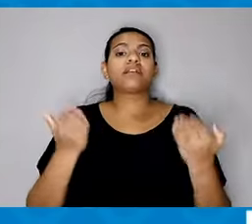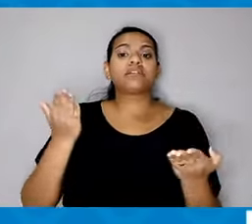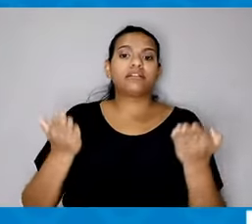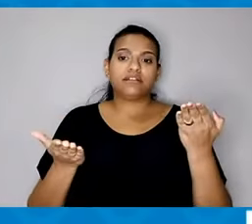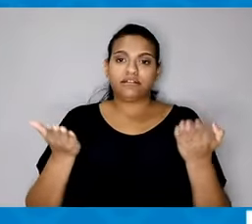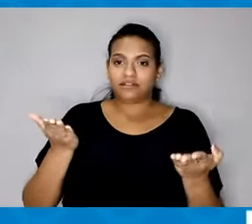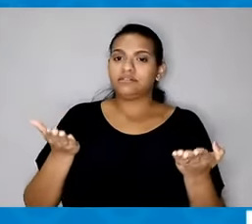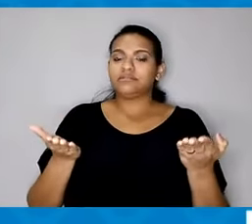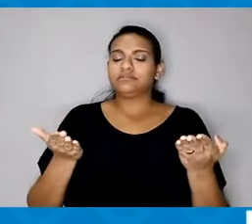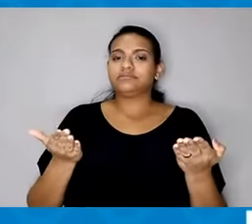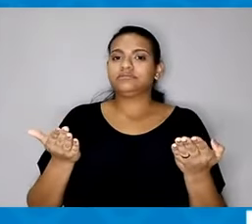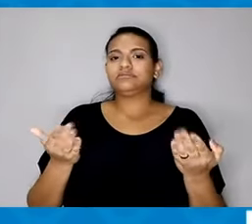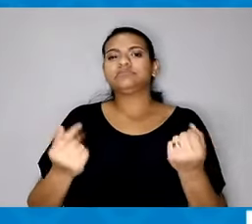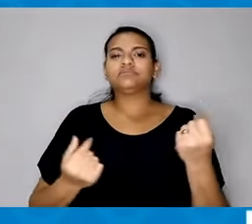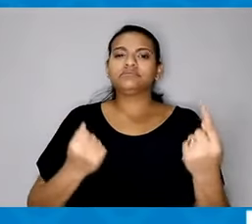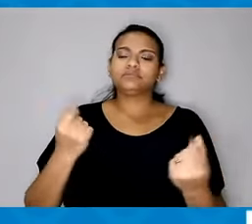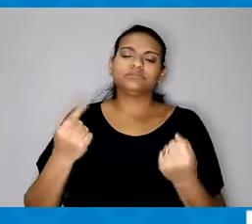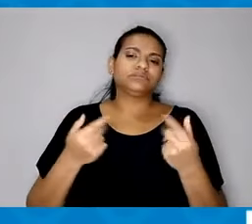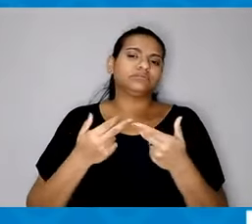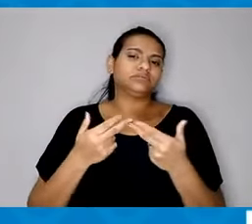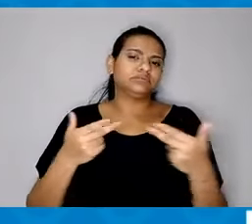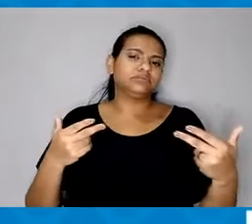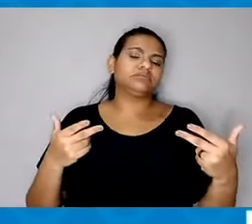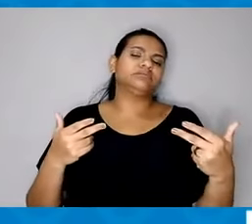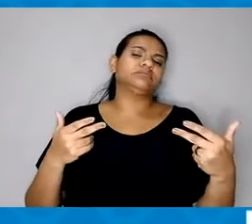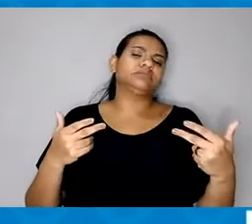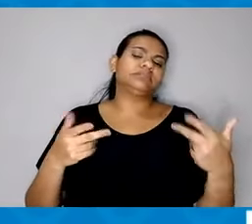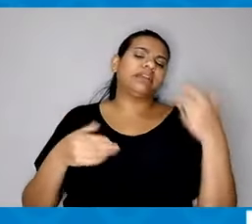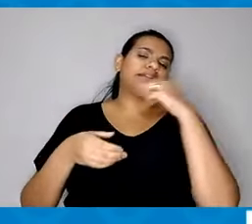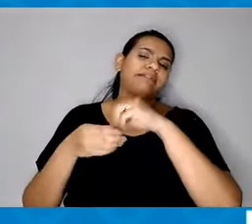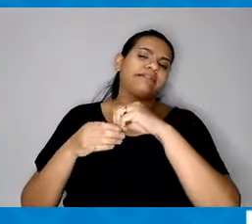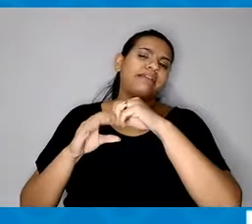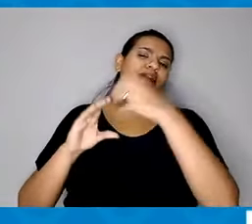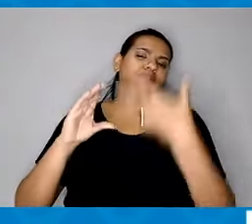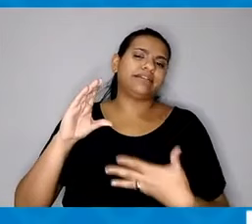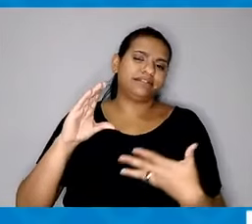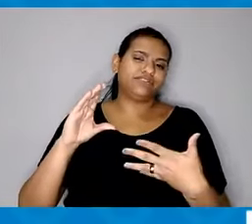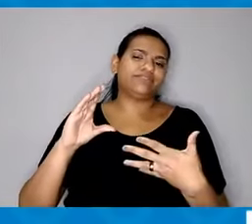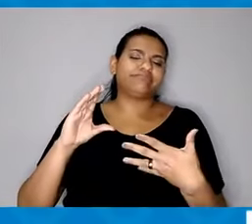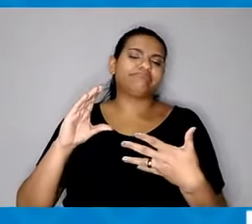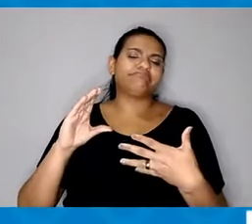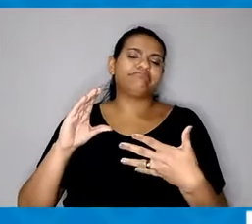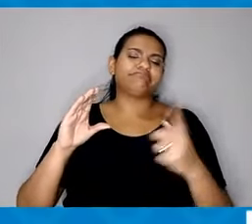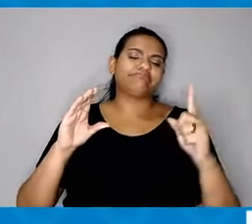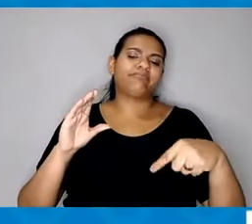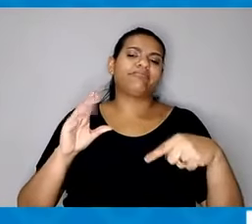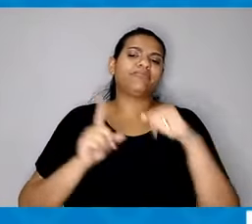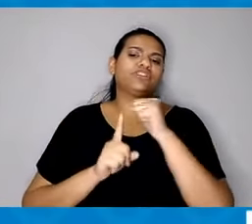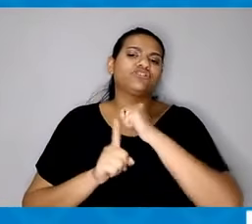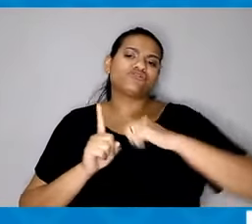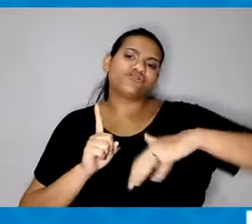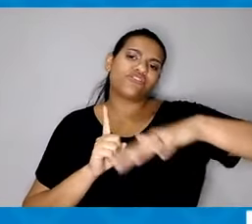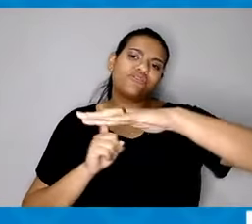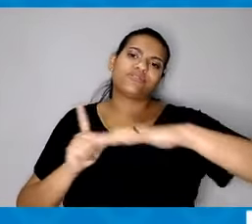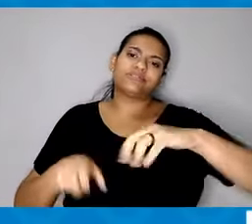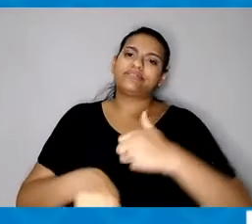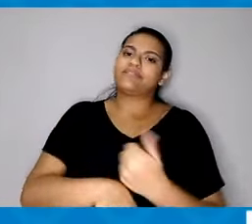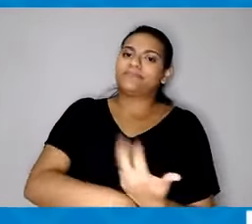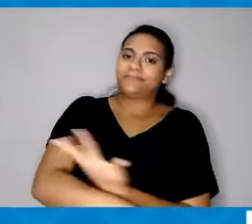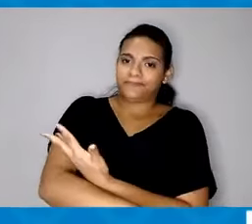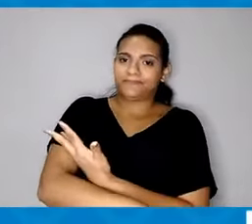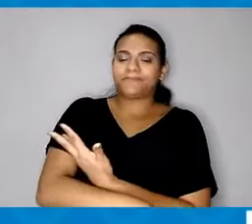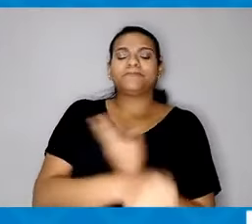desses aspectos que a gente chama de socioemocionais, muitas vezes, e que são responsáveis até